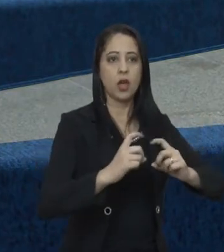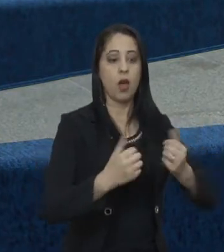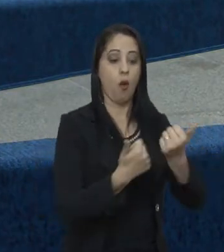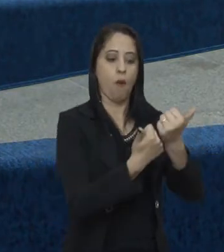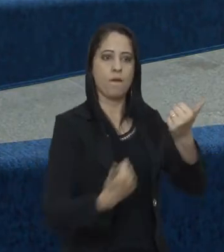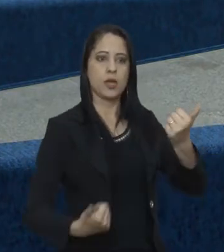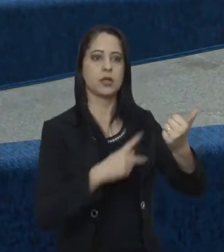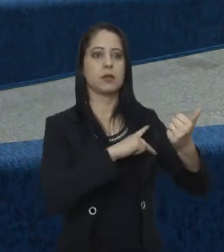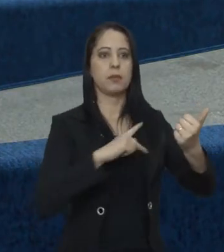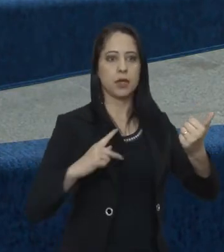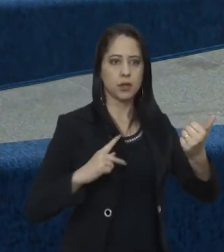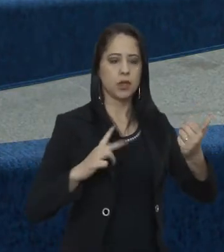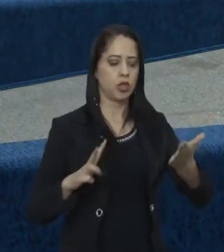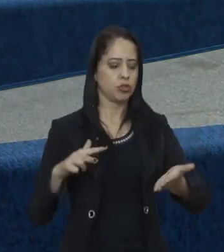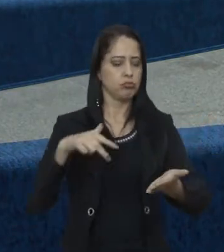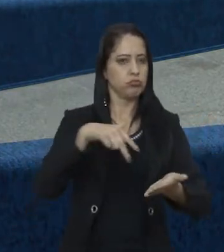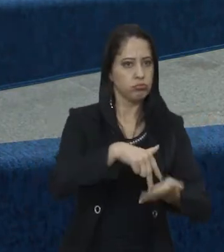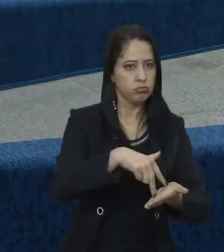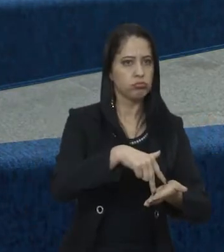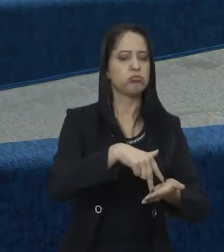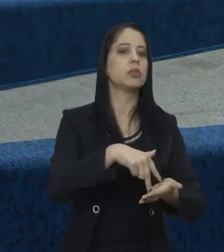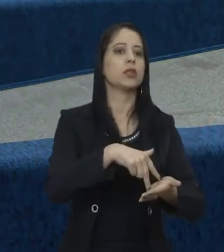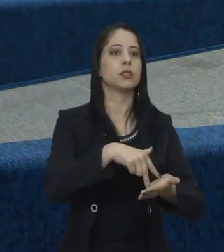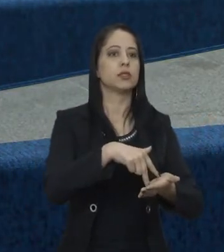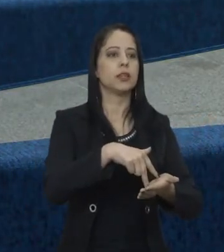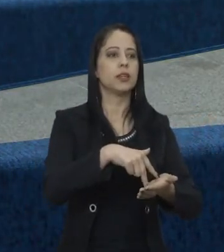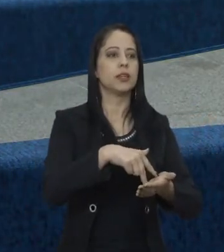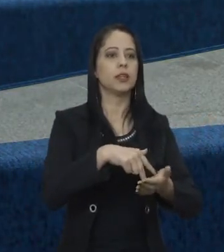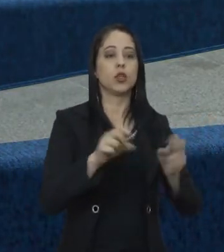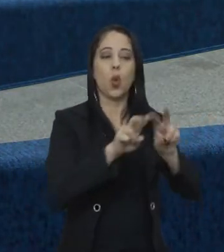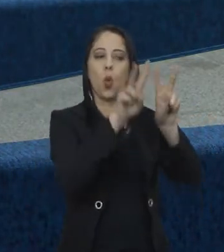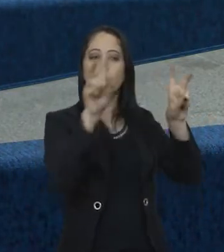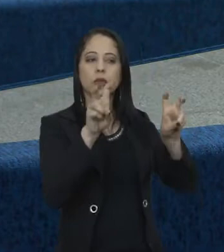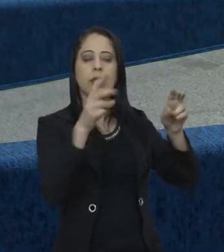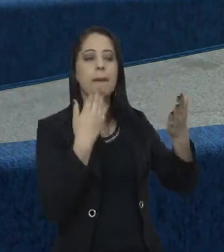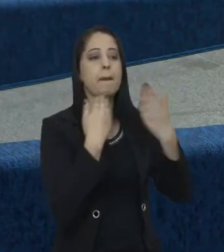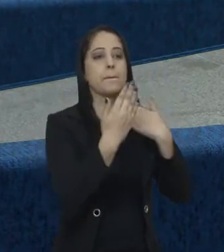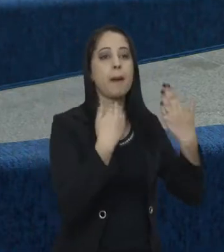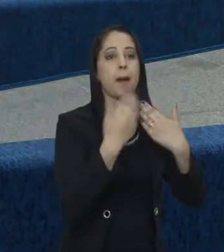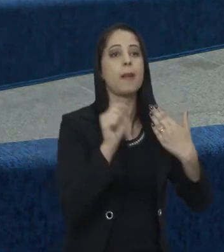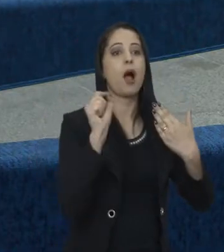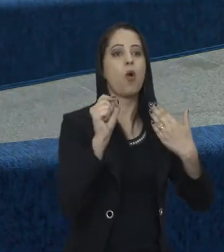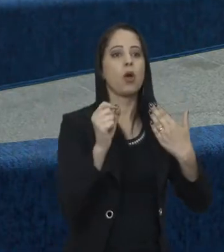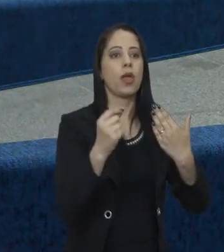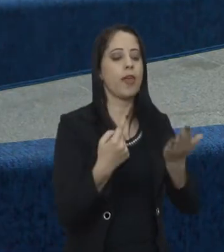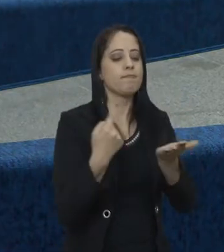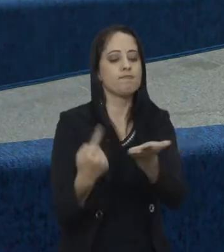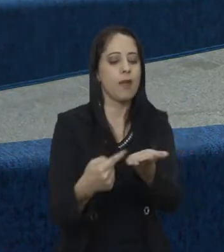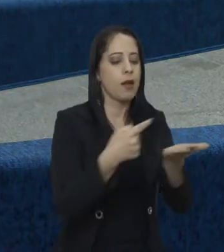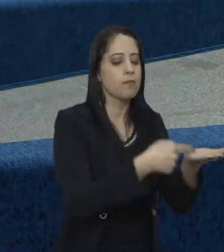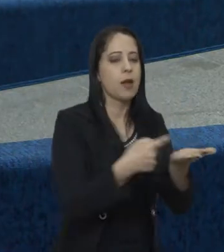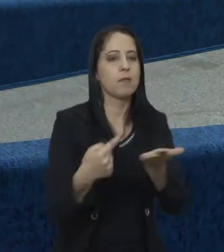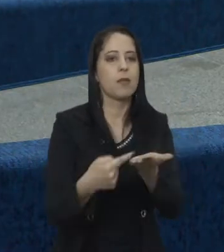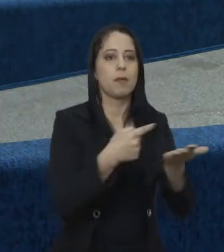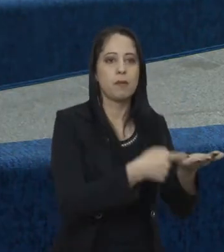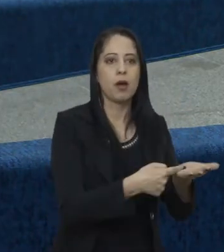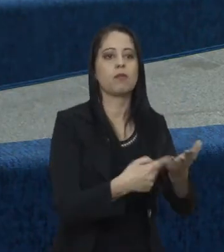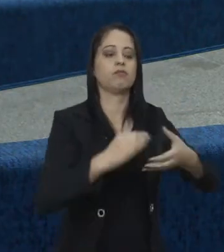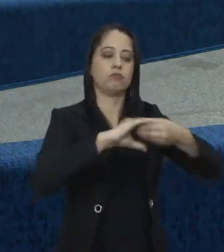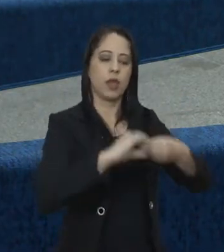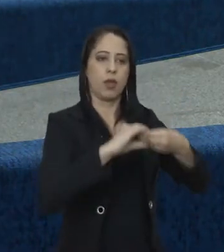tribunal numa iniciativa importante que a conciliação é resolver os conflitos né que hoje